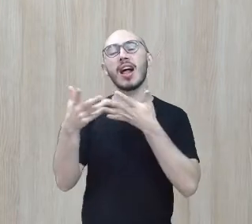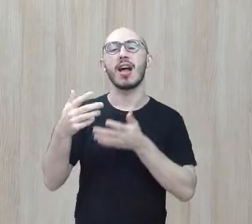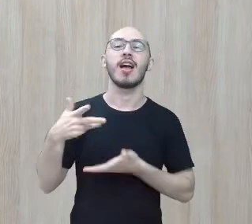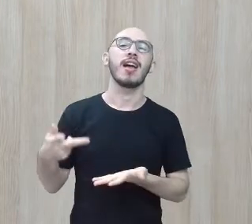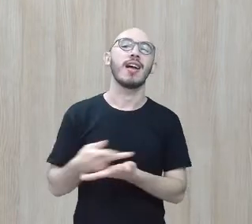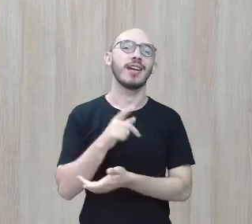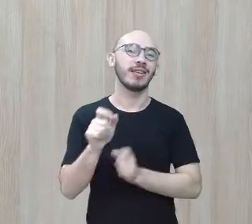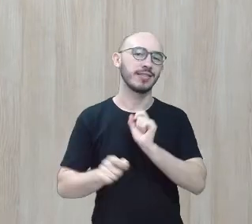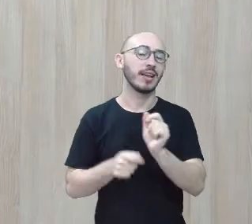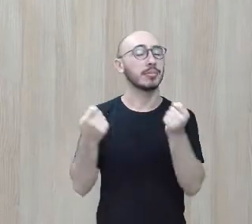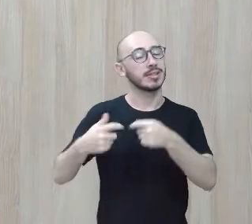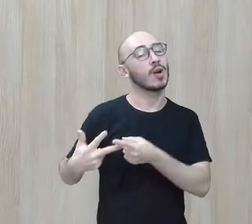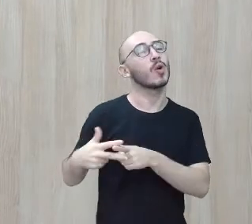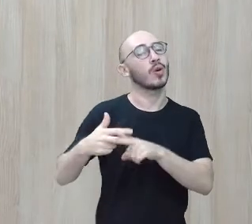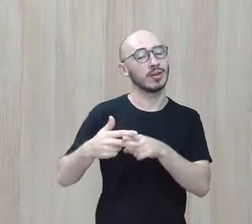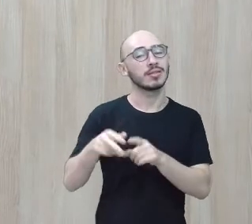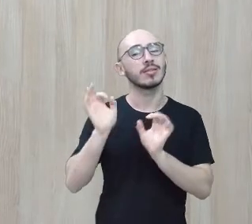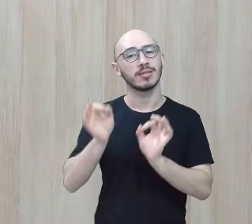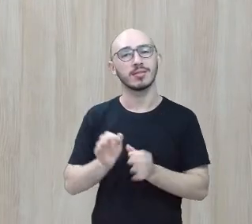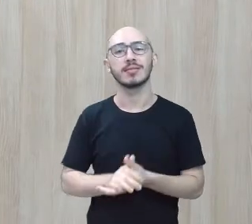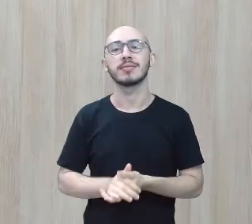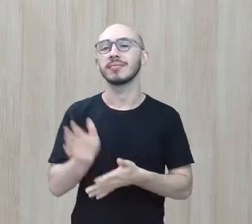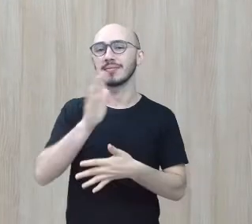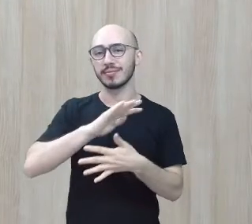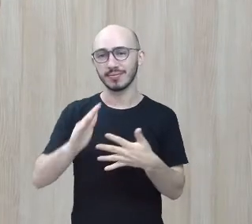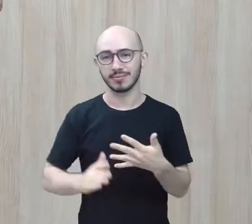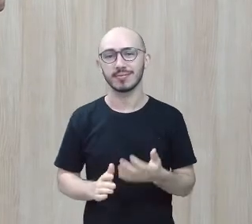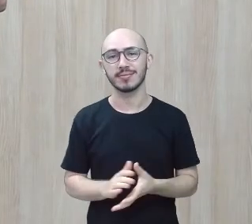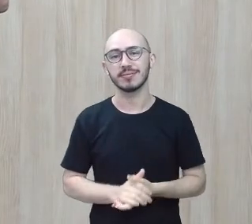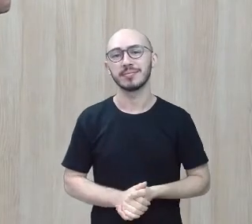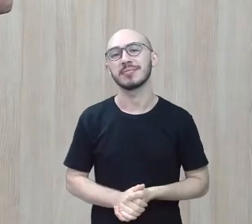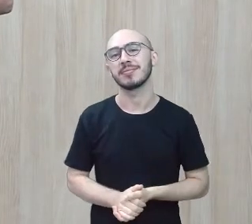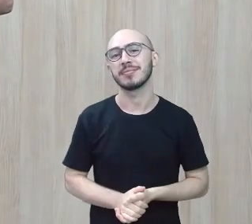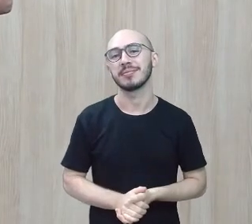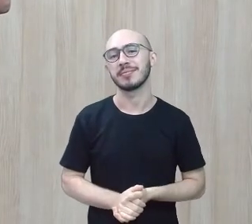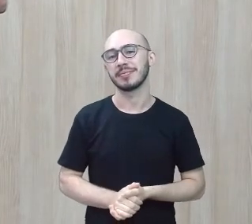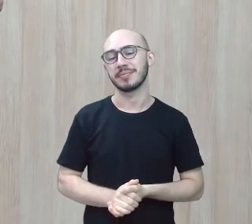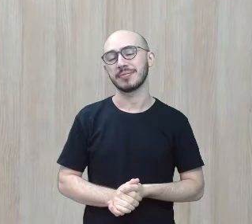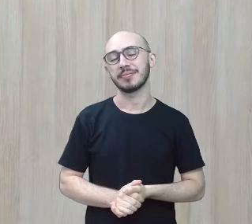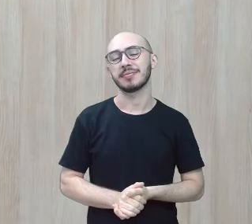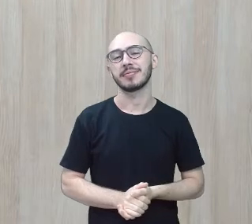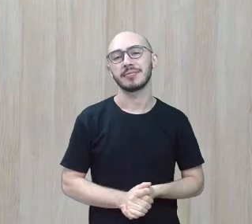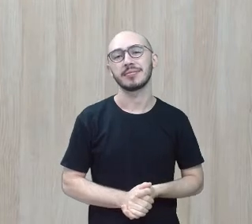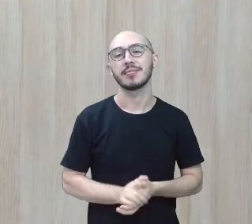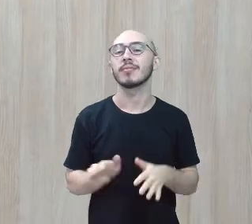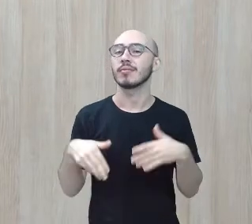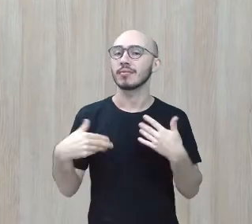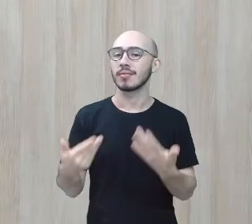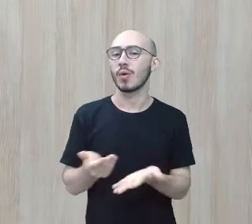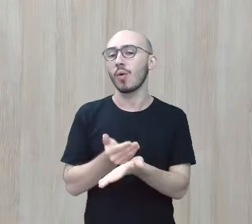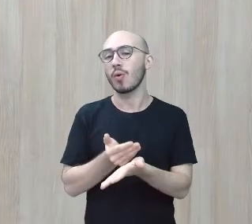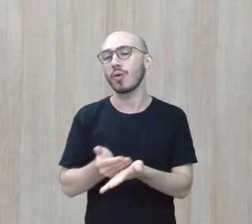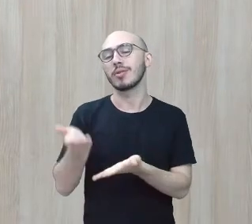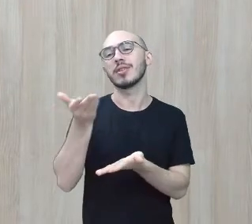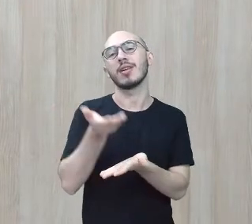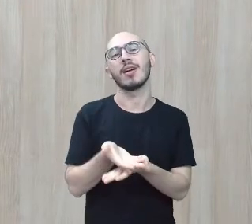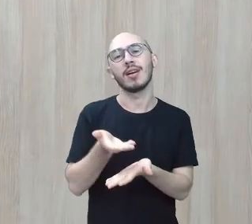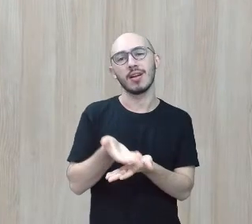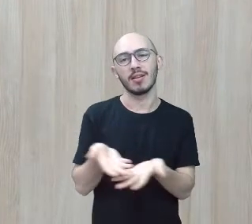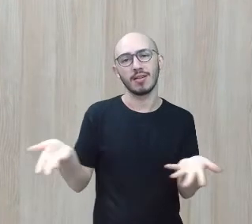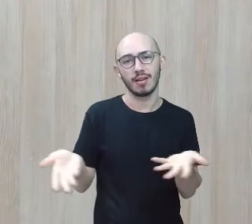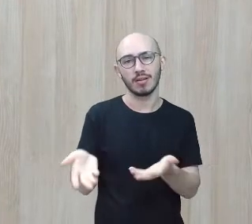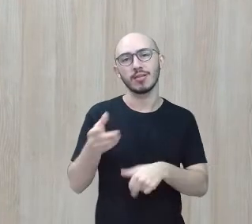quando erramos temos que corrigir. É Libras e sinais. E aí, estamos começando a nossa aula de